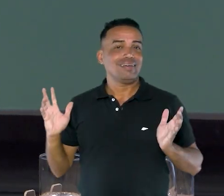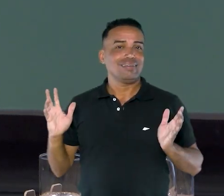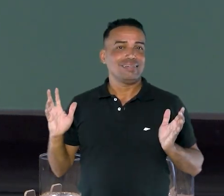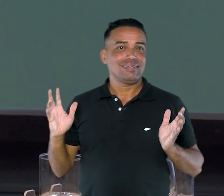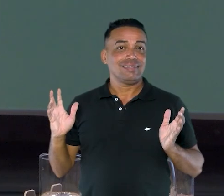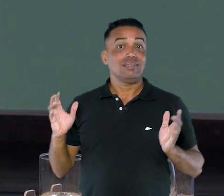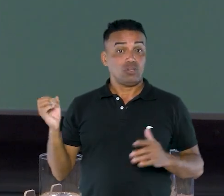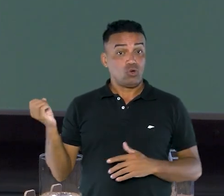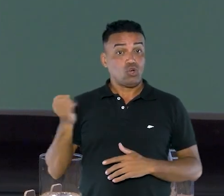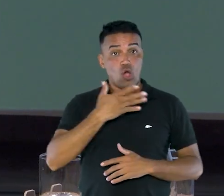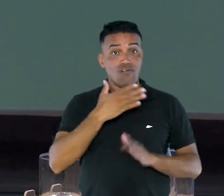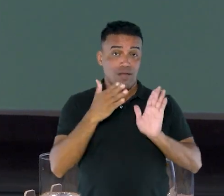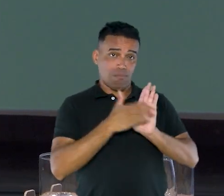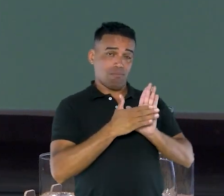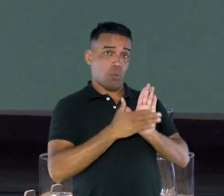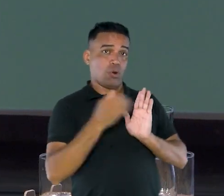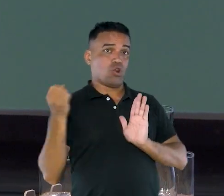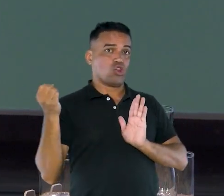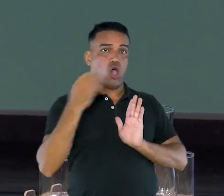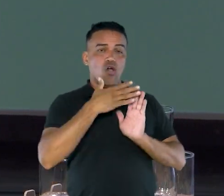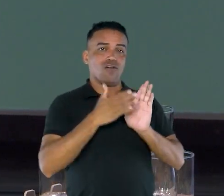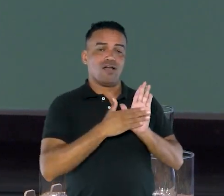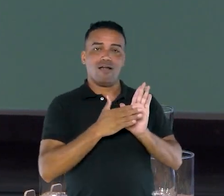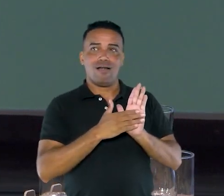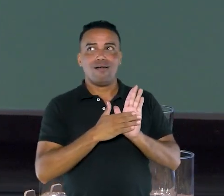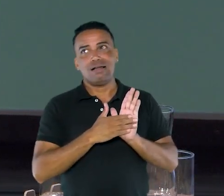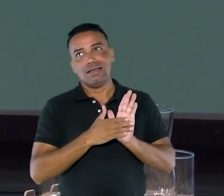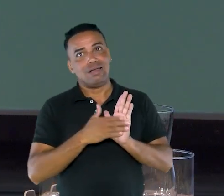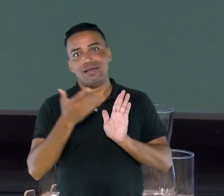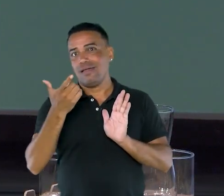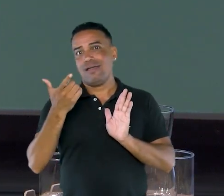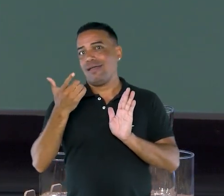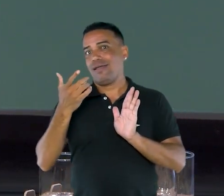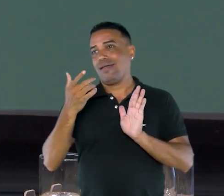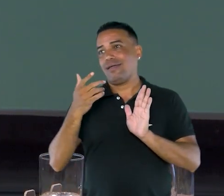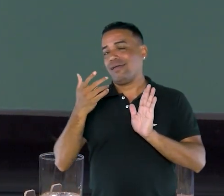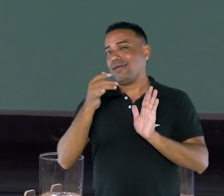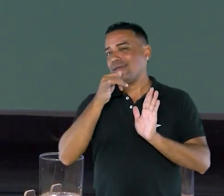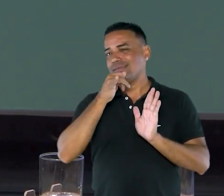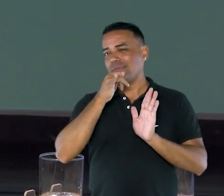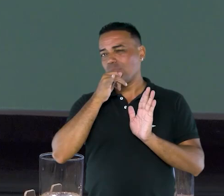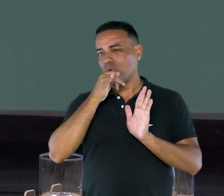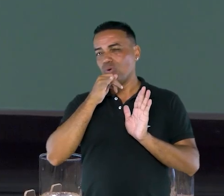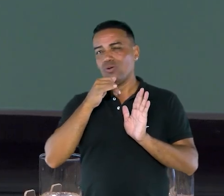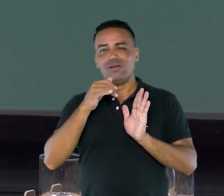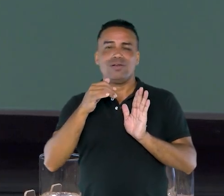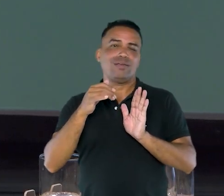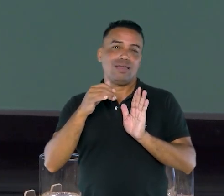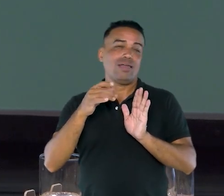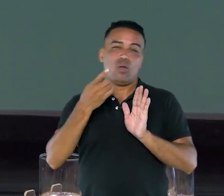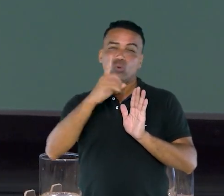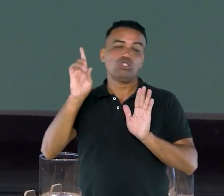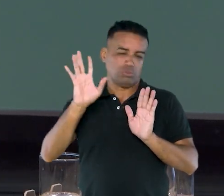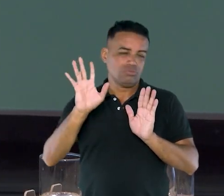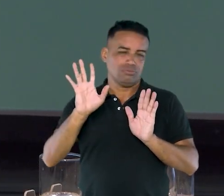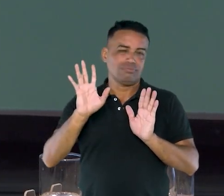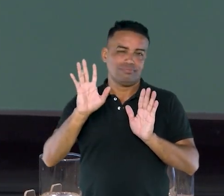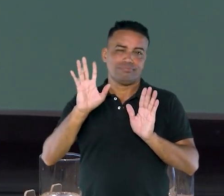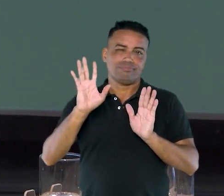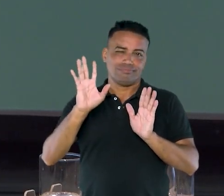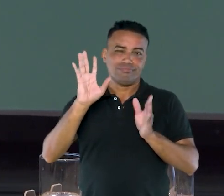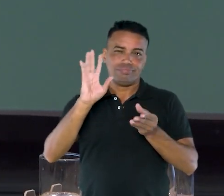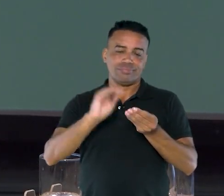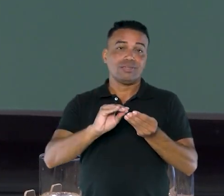isso, o novo paradigma, né? Não era tema da... Falei mais que uma linha, mas é a última,